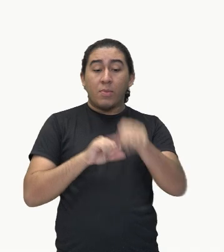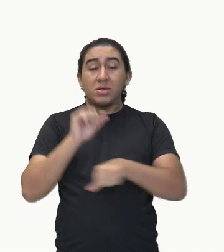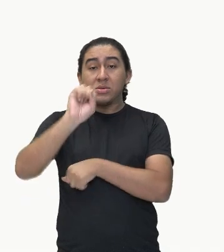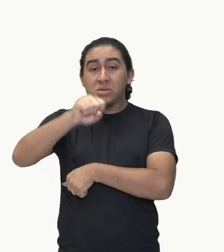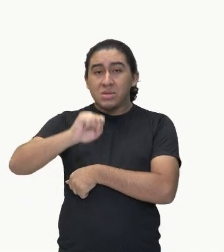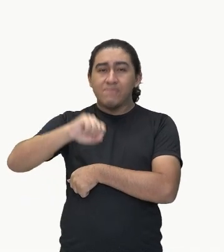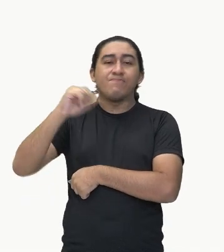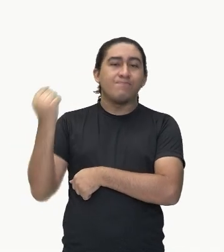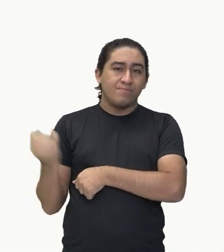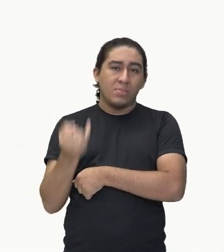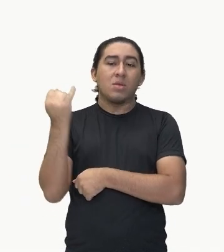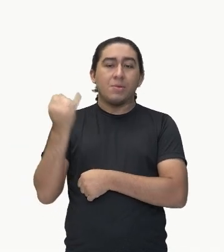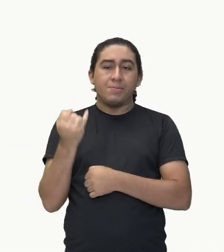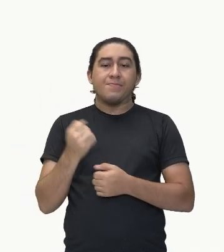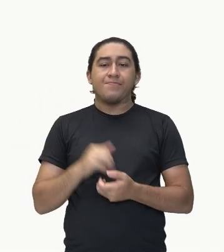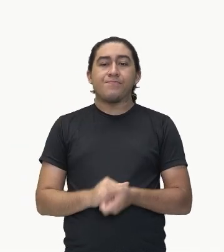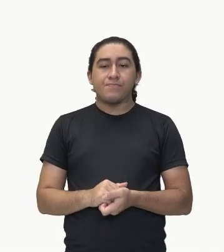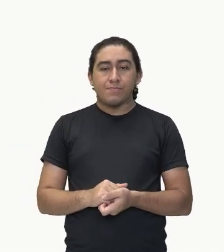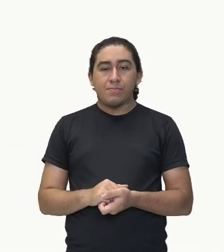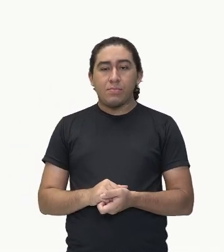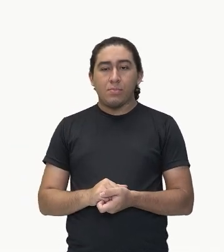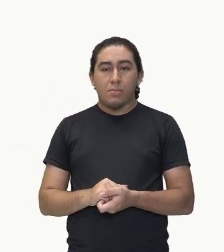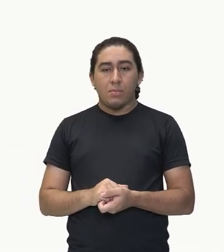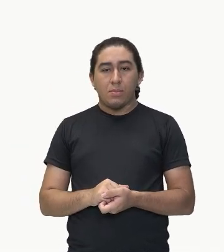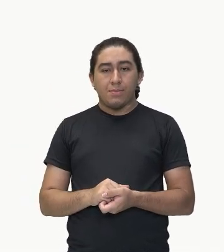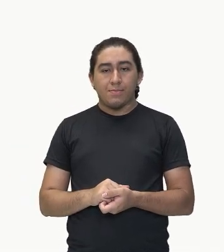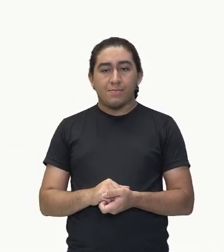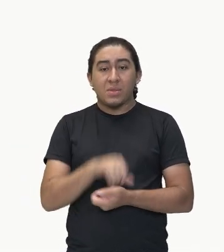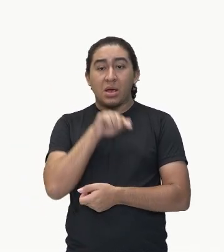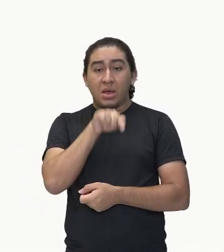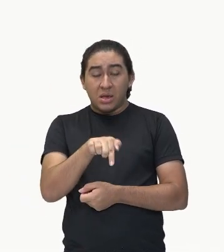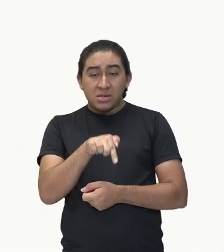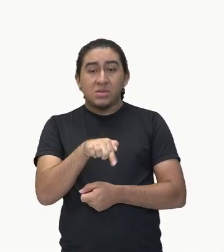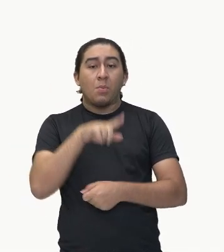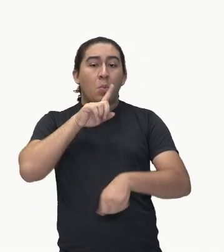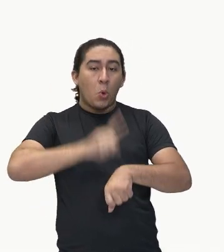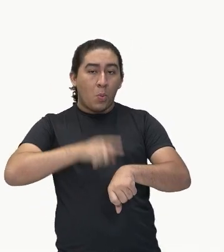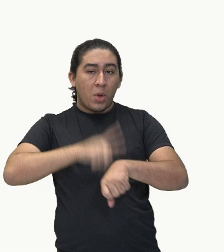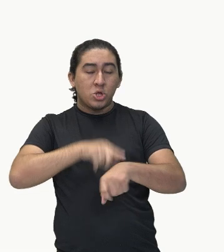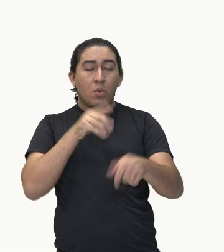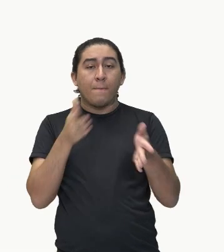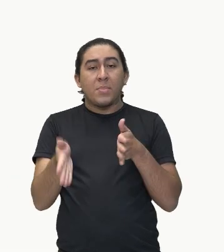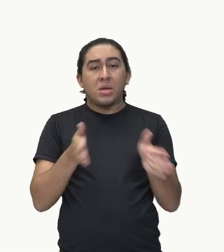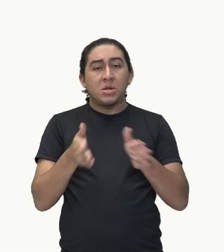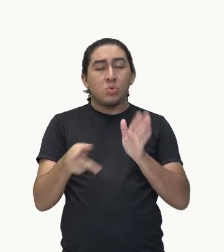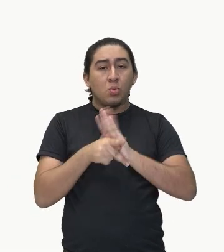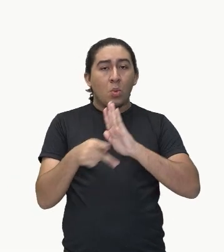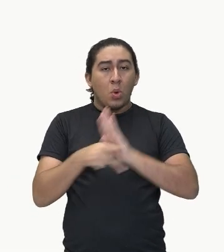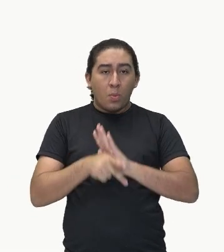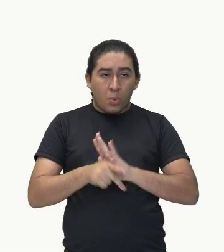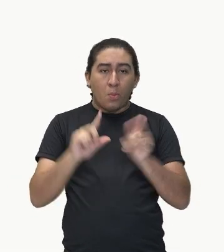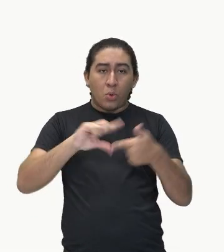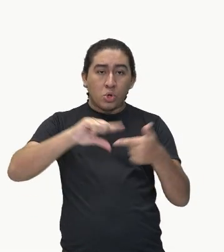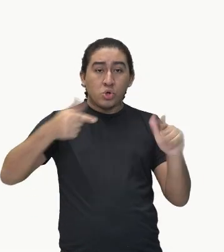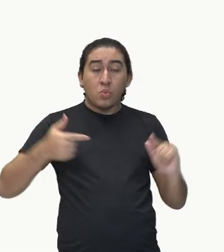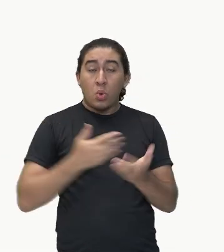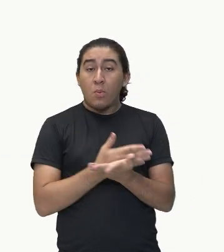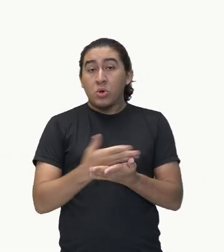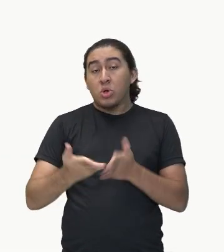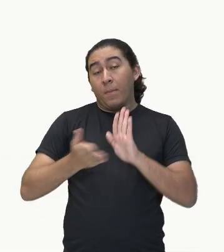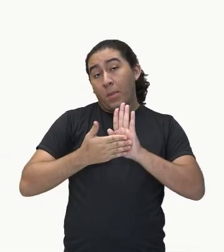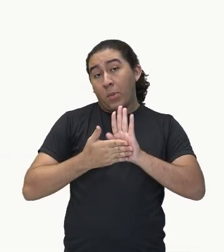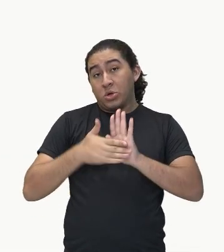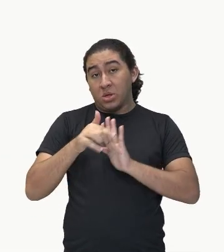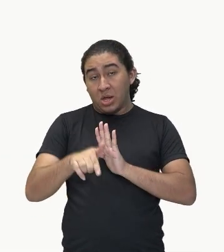muito significativas que esse momento, esse período do modernismo começou a propor